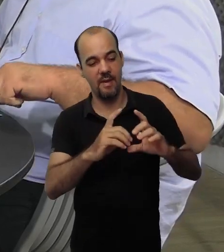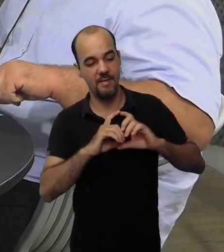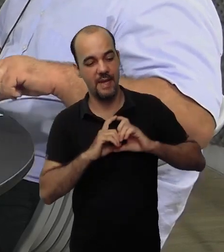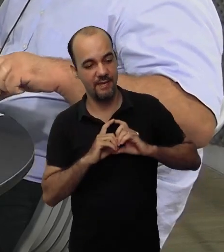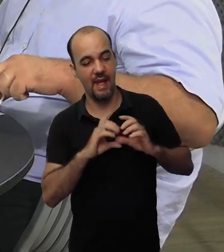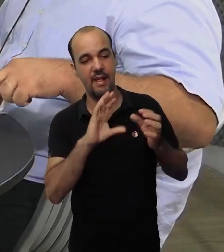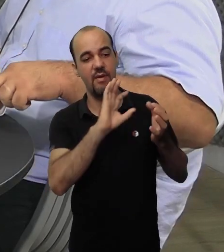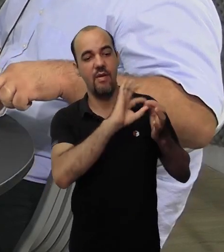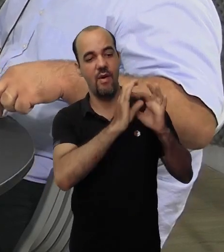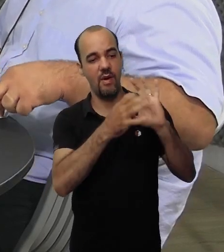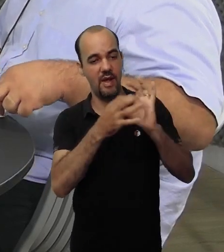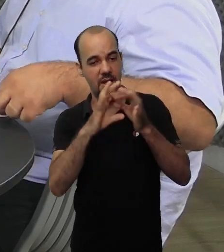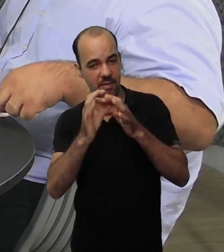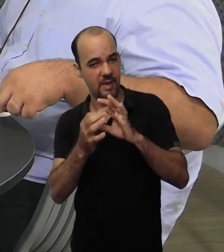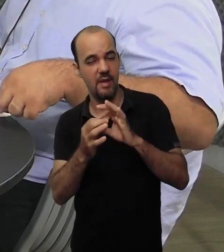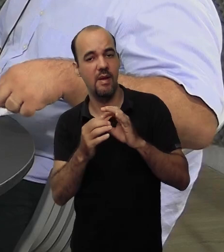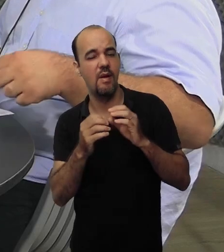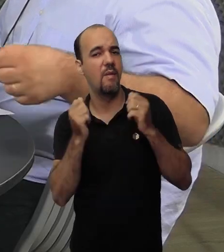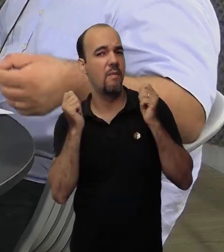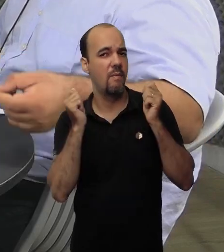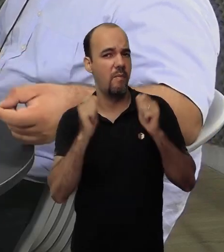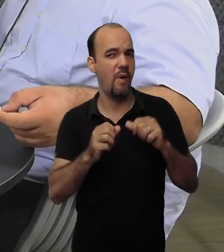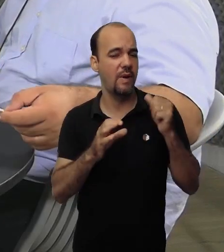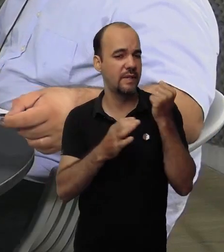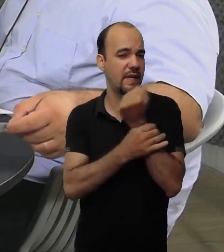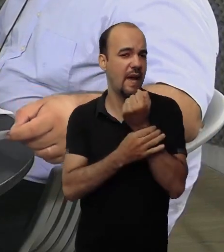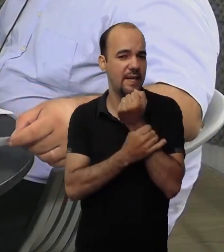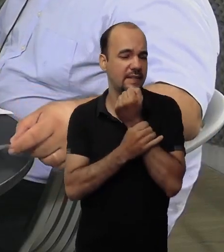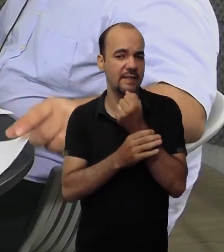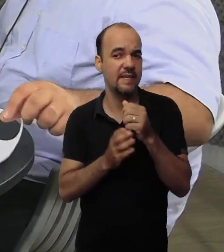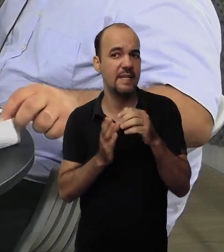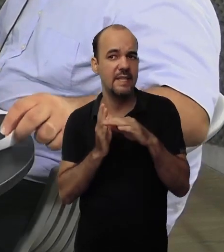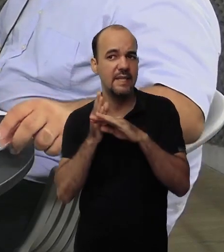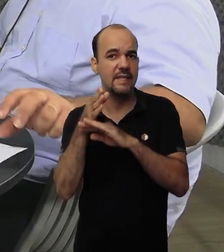ingresso desses nossos estudantes em universidades?